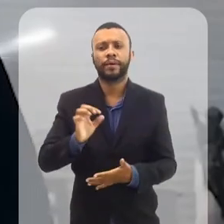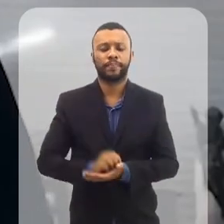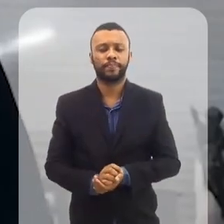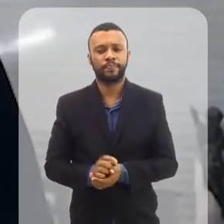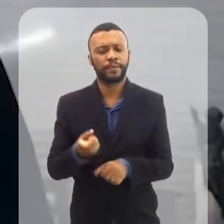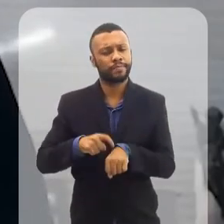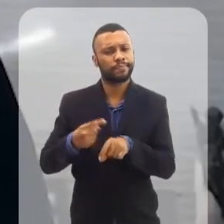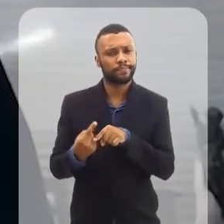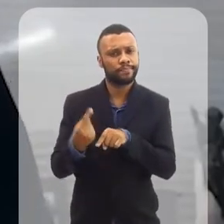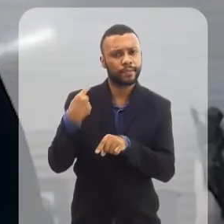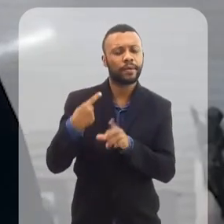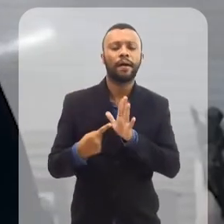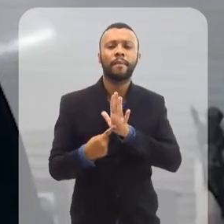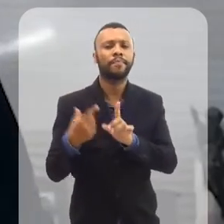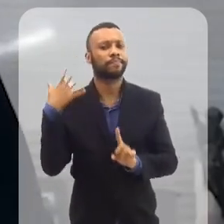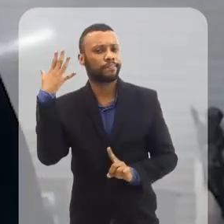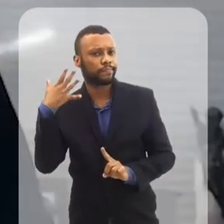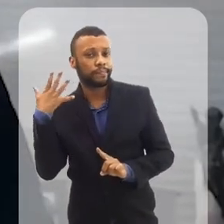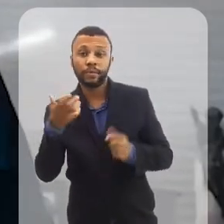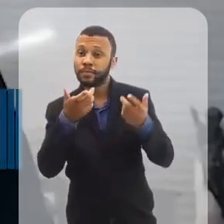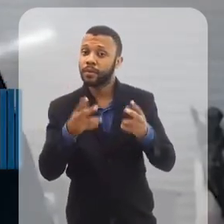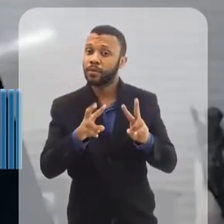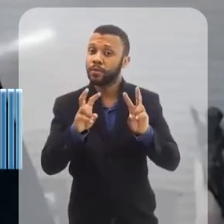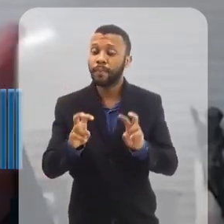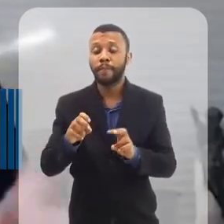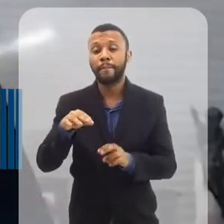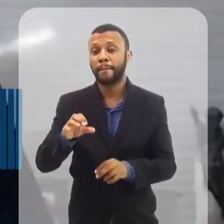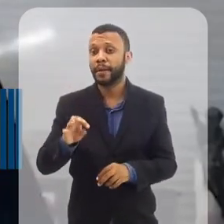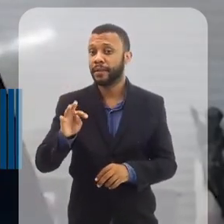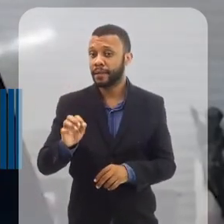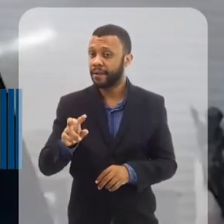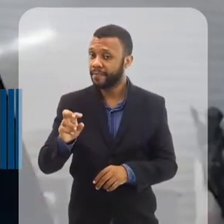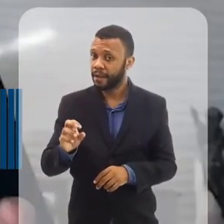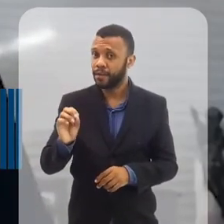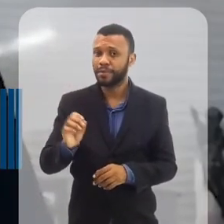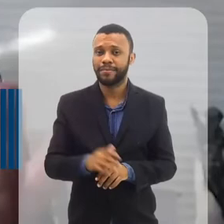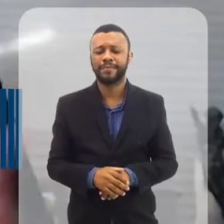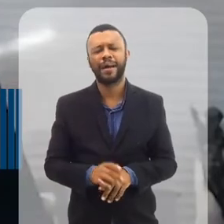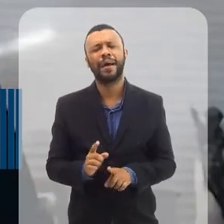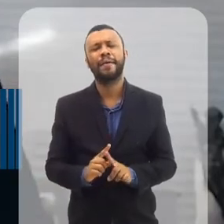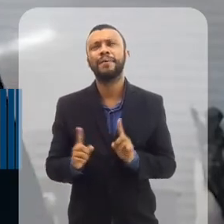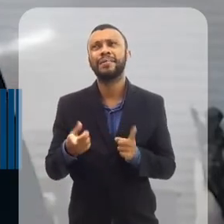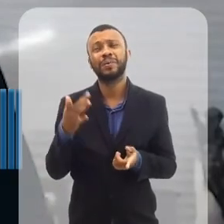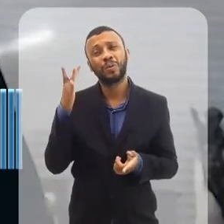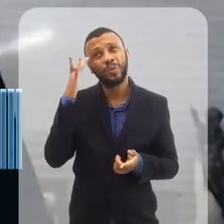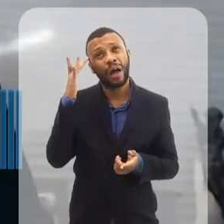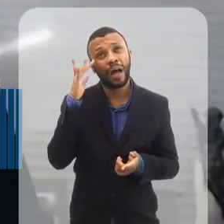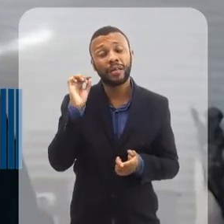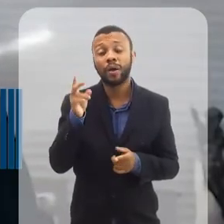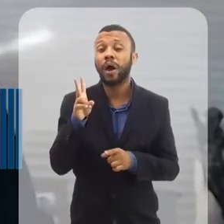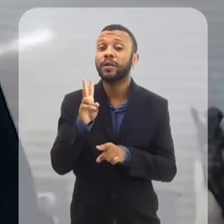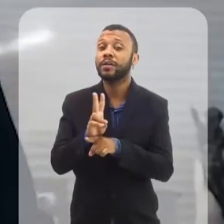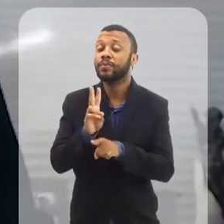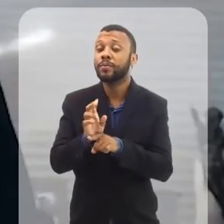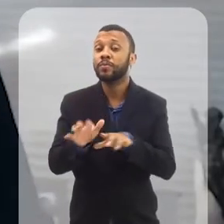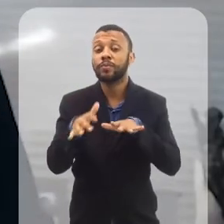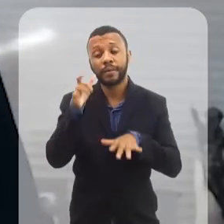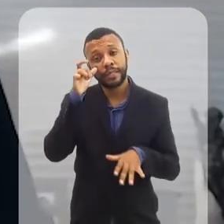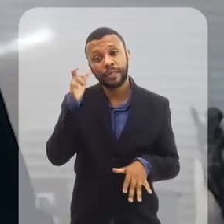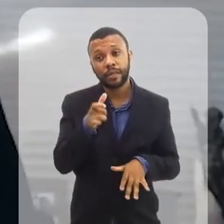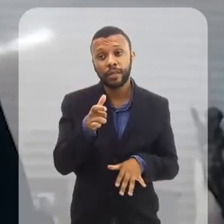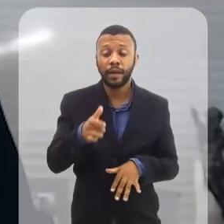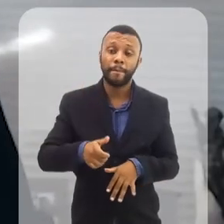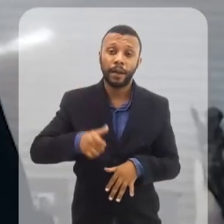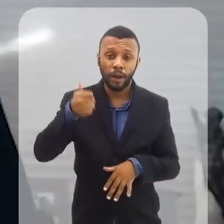falarem assim. Há pouco tempo eu estava fazendo uma apresentação e falando sobre metaverso, e uma pessoa falou assim: Ah, mas eu não acho que o